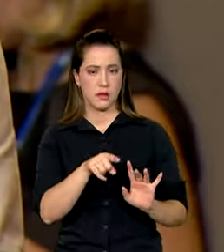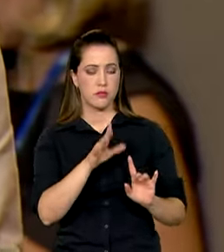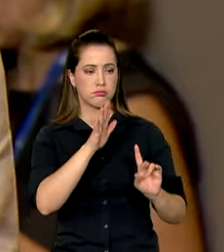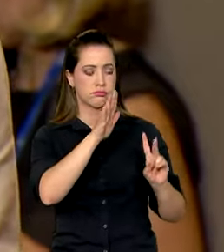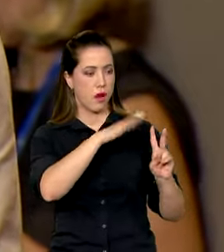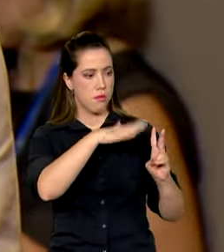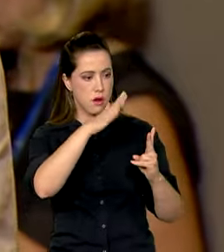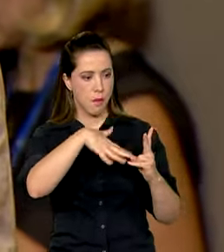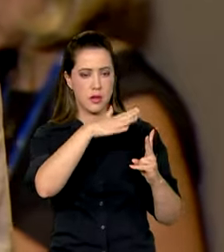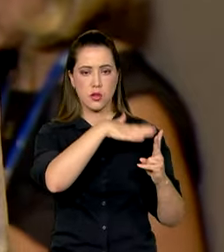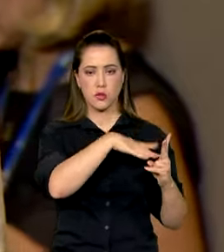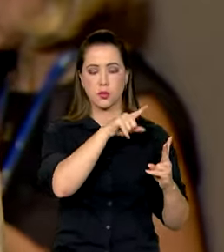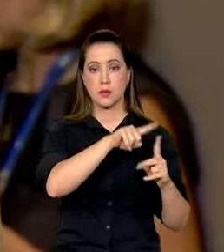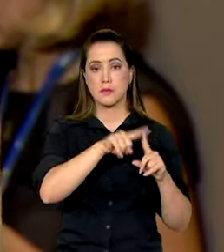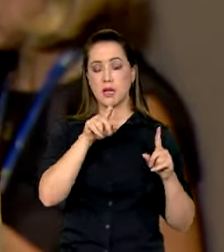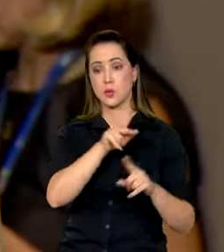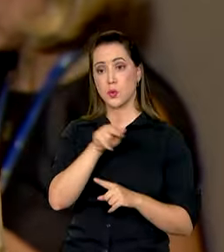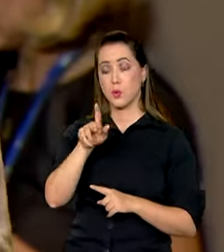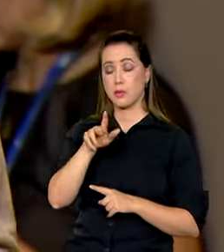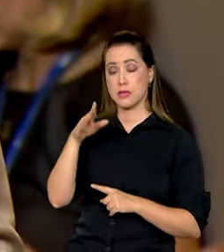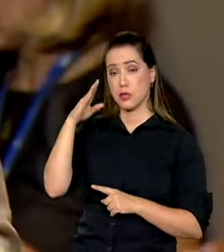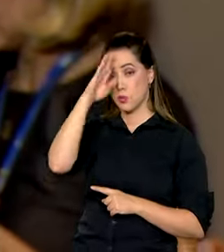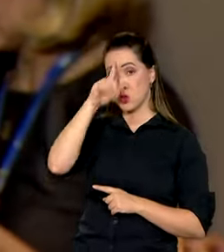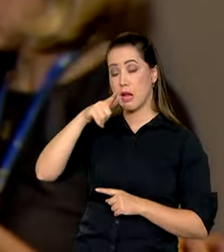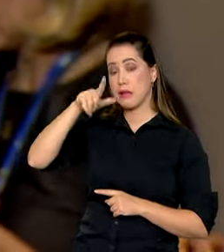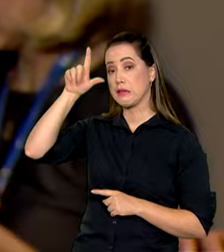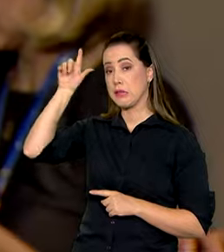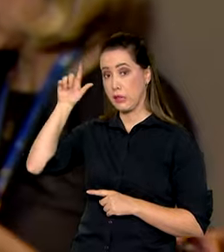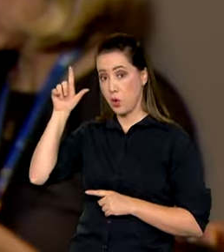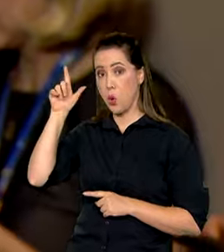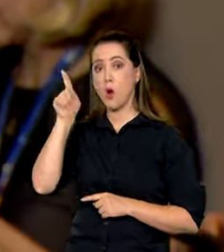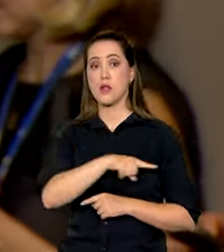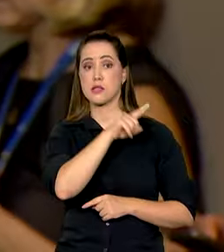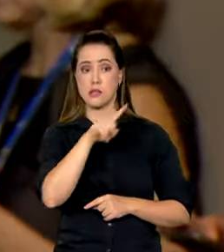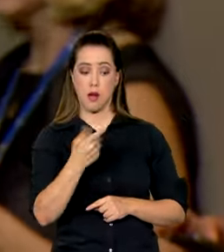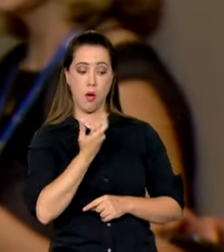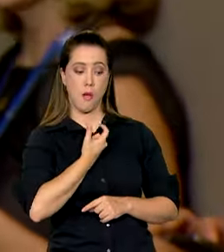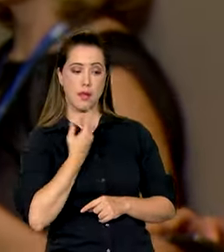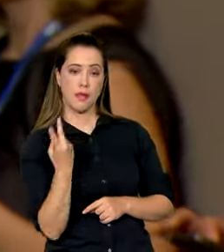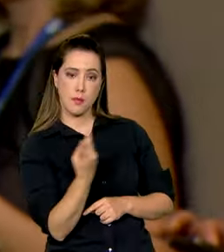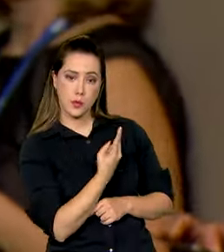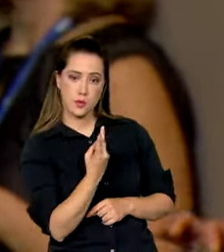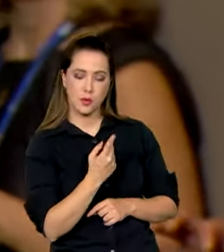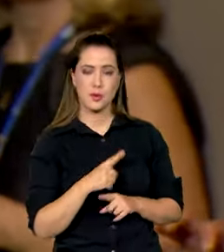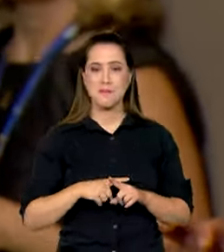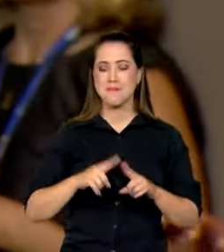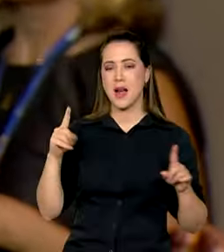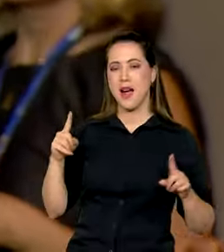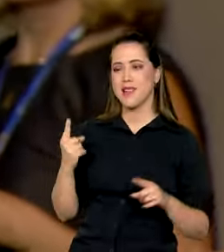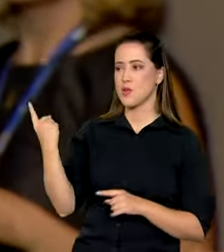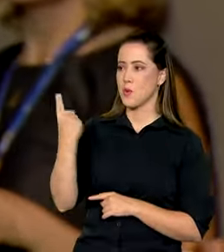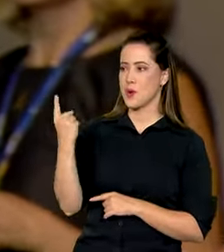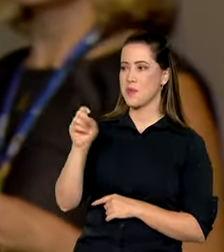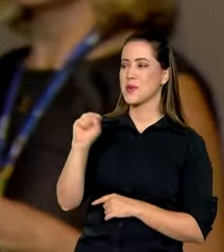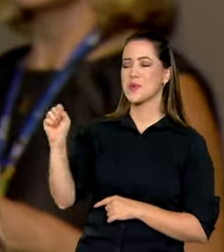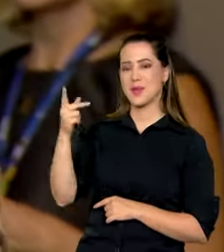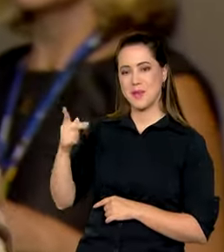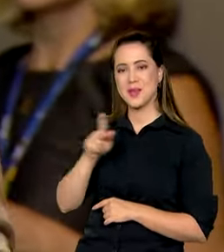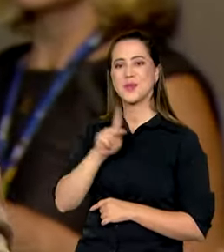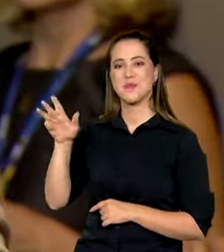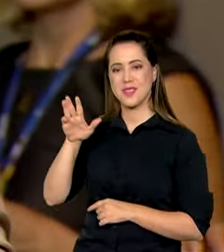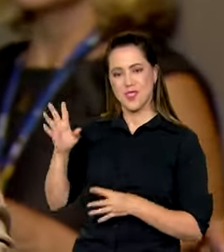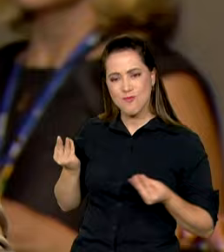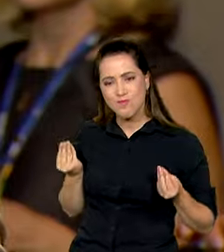presidente Lula, ainda no primeiro semestre, lá no Palácio do Planalto, nós restabelecemos e demos a medalha de honra ao mérito a